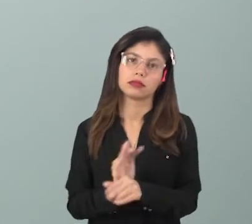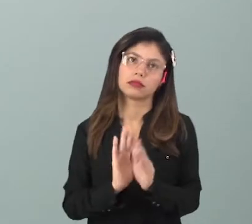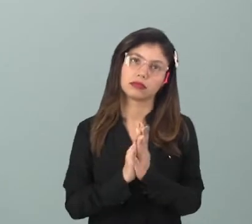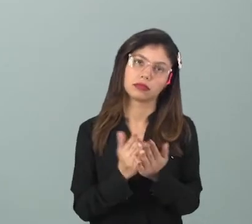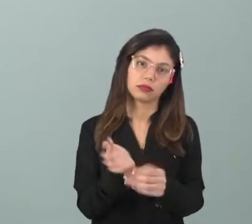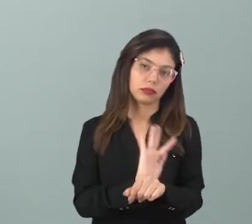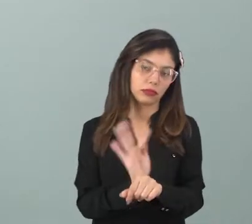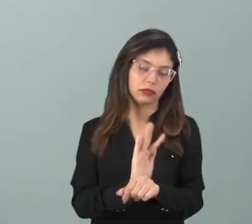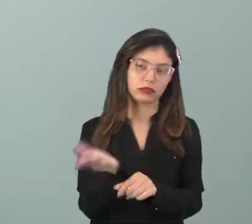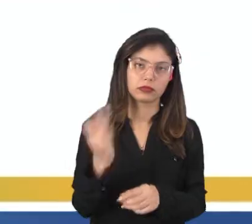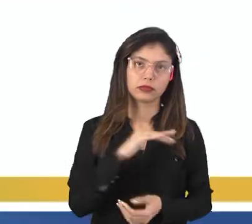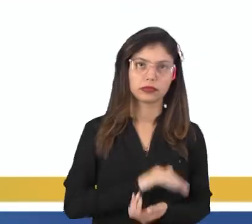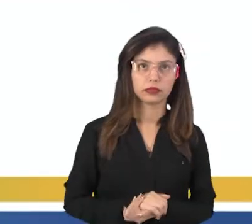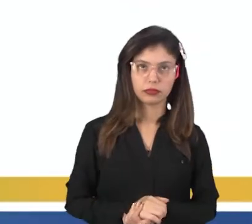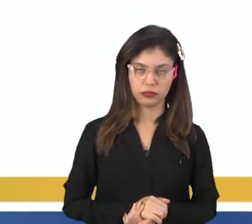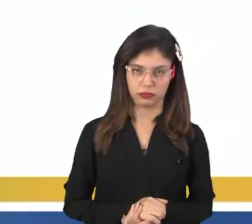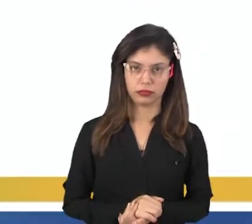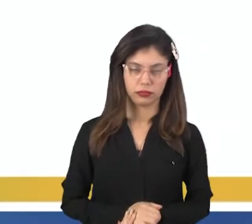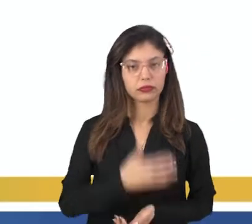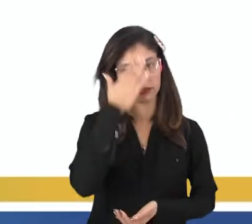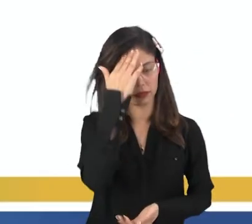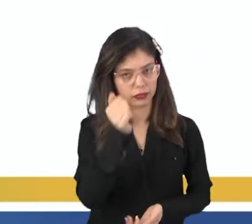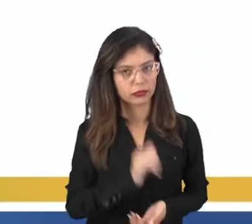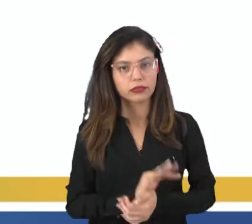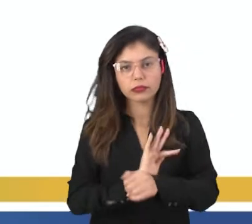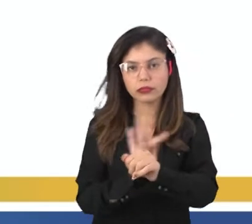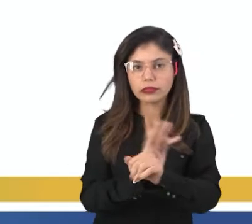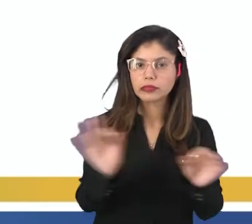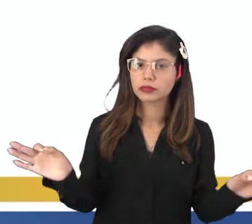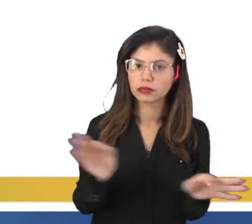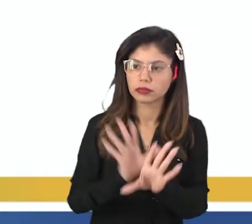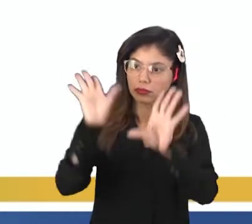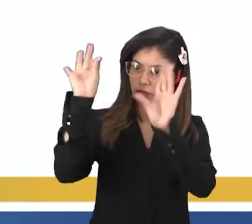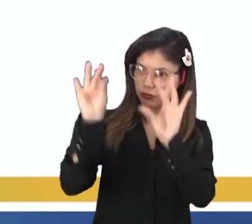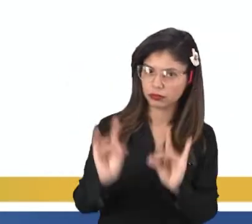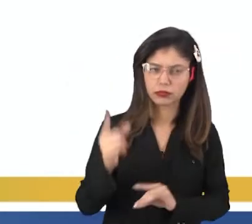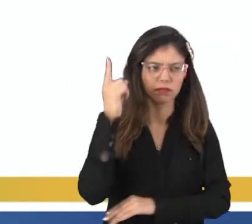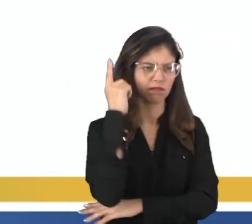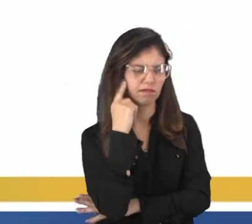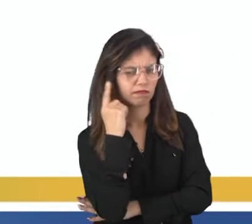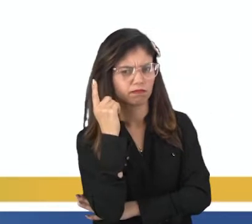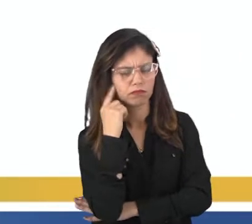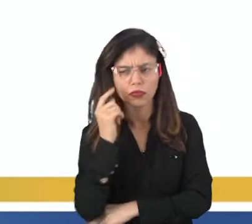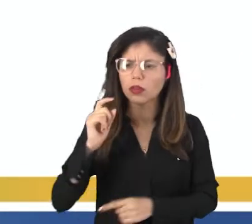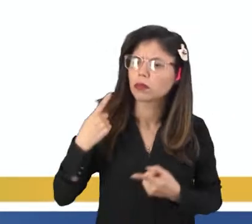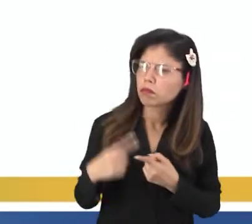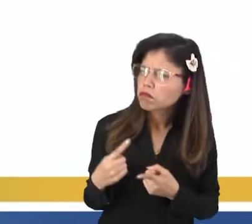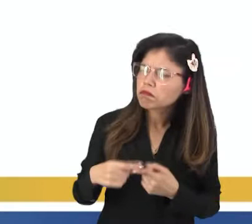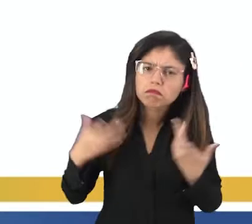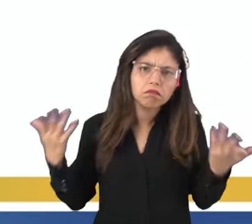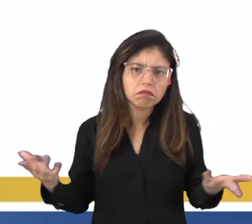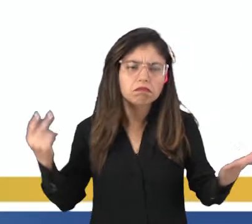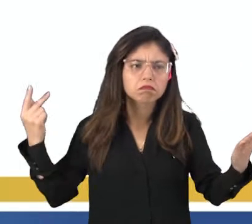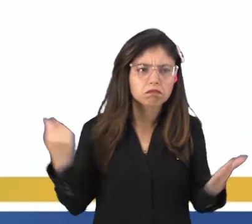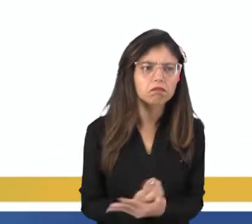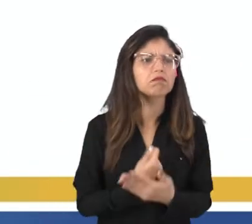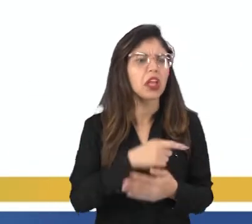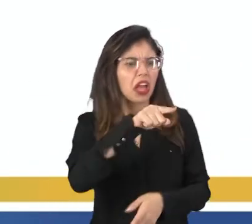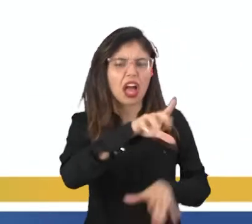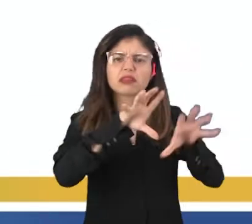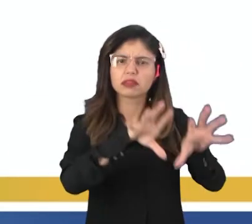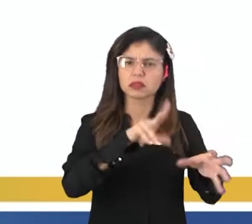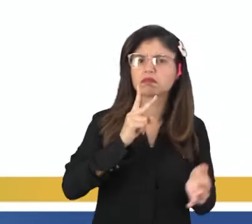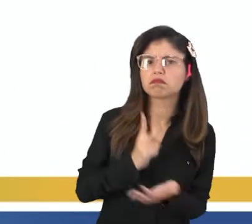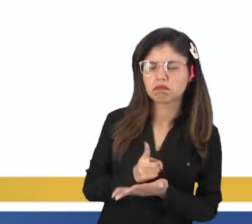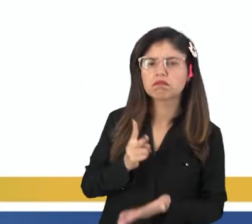com esse filme vamos lá sabe aquele filme que a cada cena você pensa Poxa vida não é que é assim